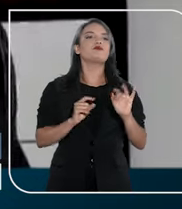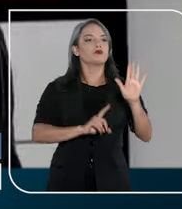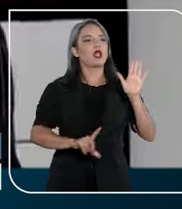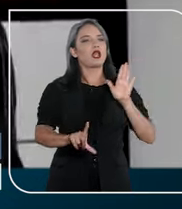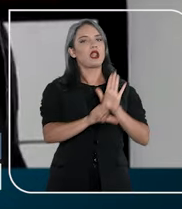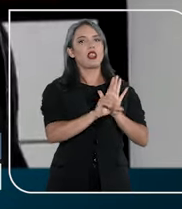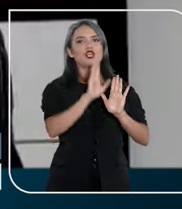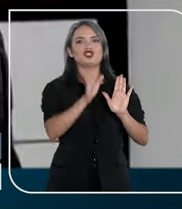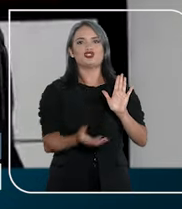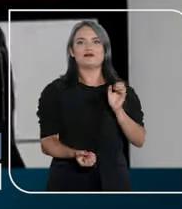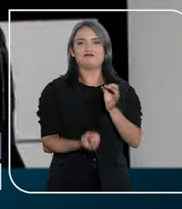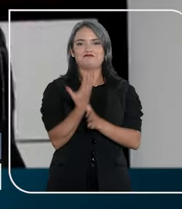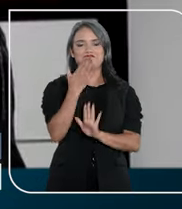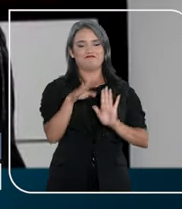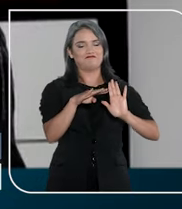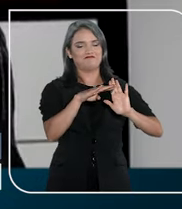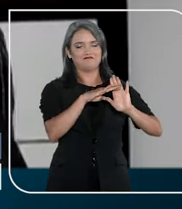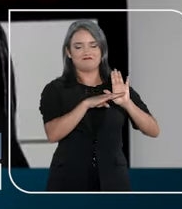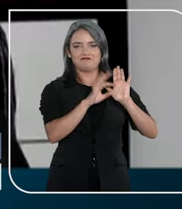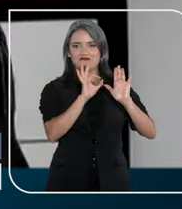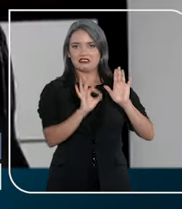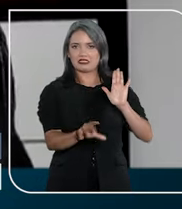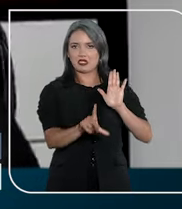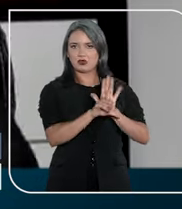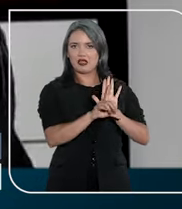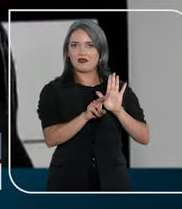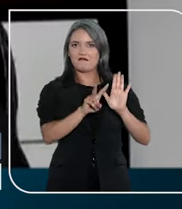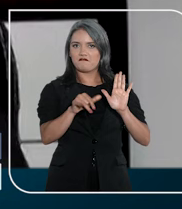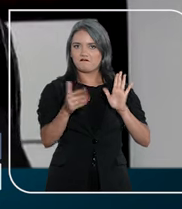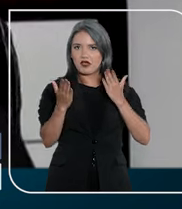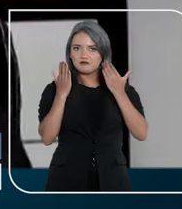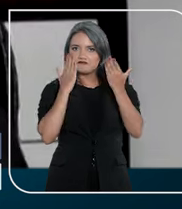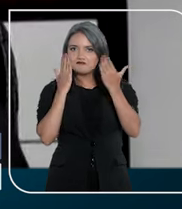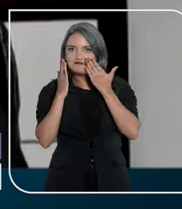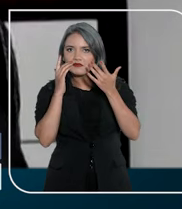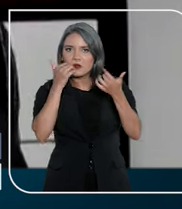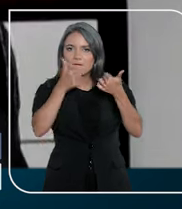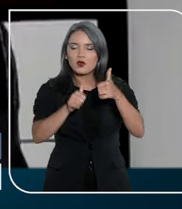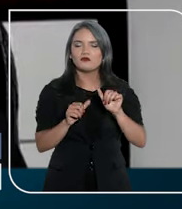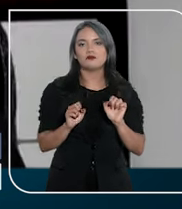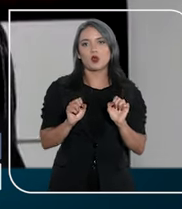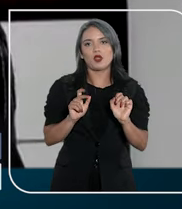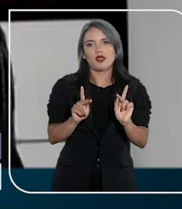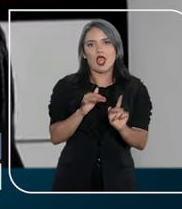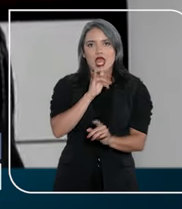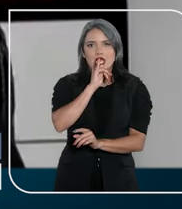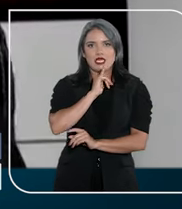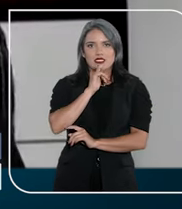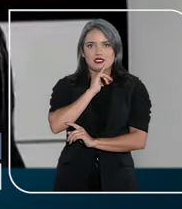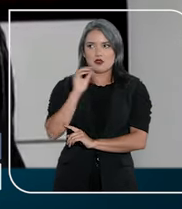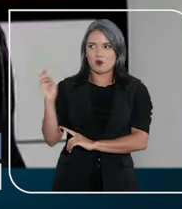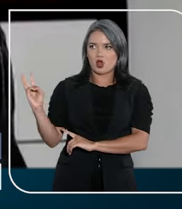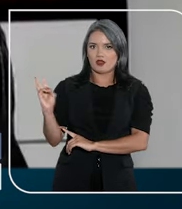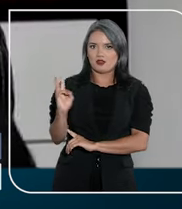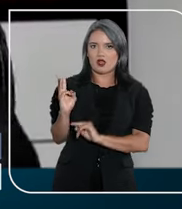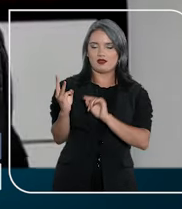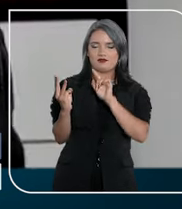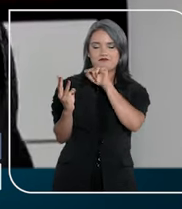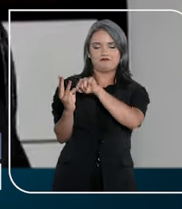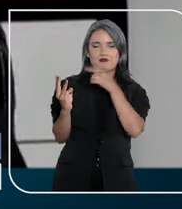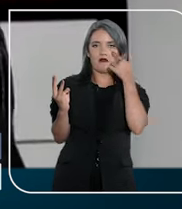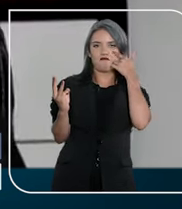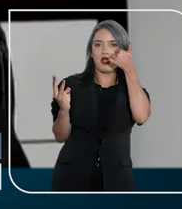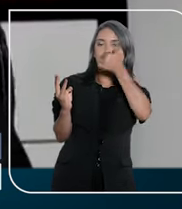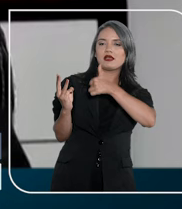e digo, olha, vou fazer um exame psicológico. Tudo bem. Chegamos nós três lá para fazer um exame psicológico, eu digo, o que tu